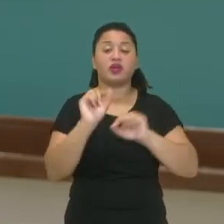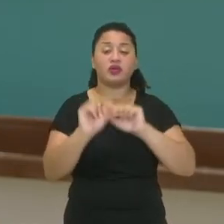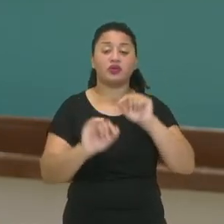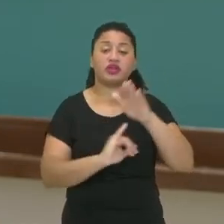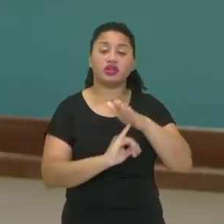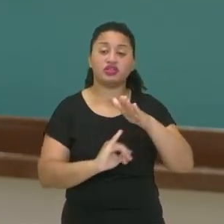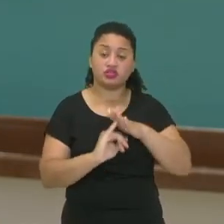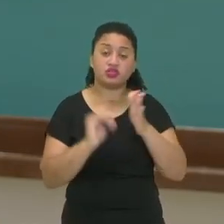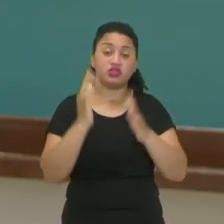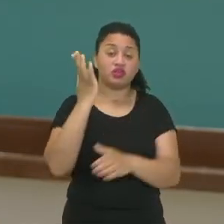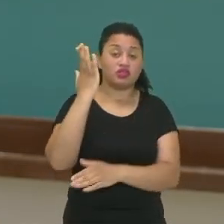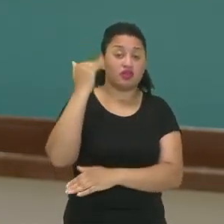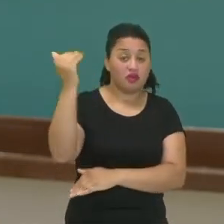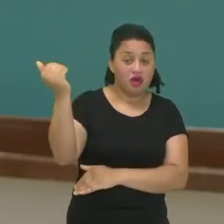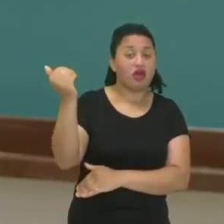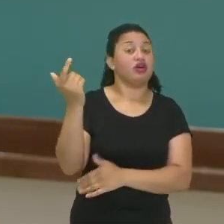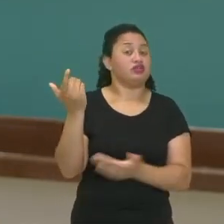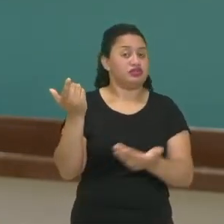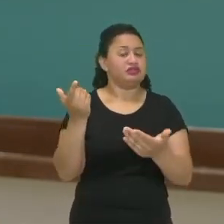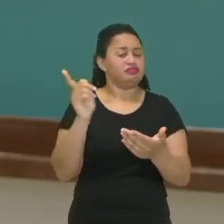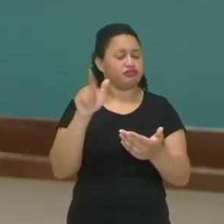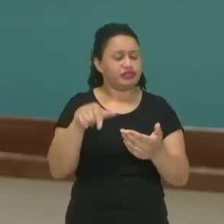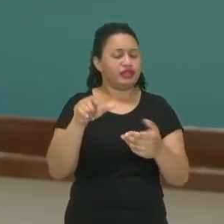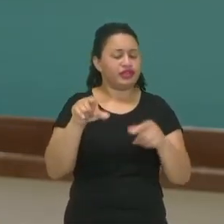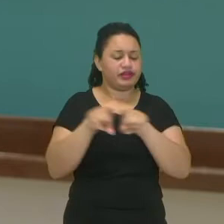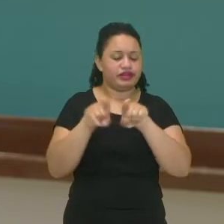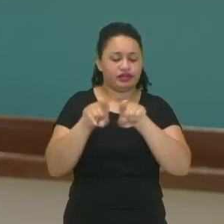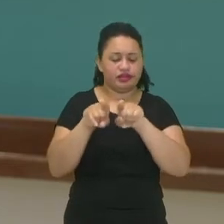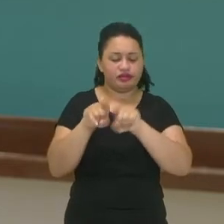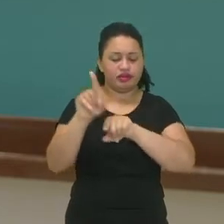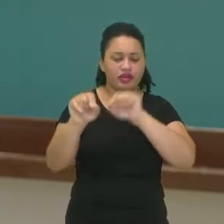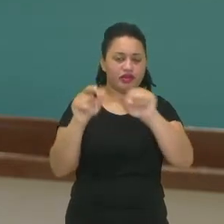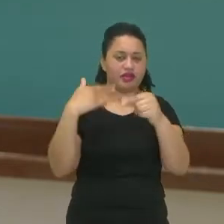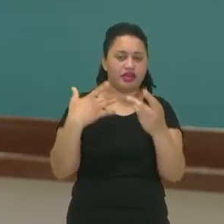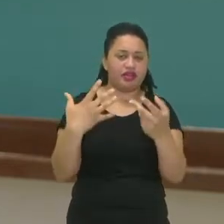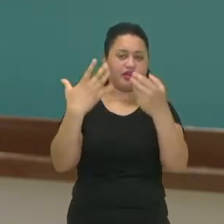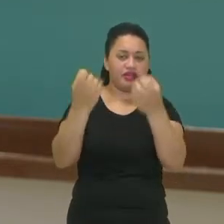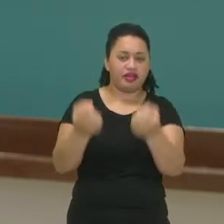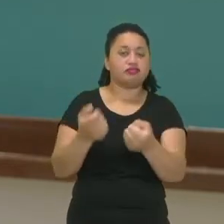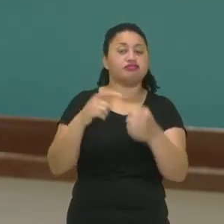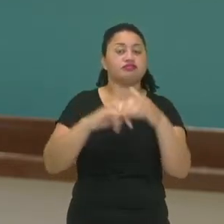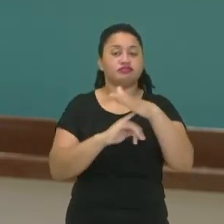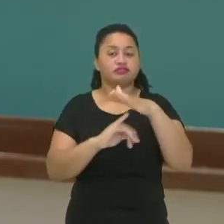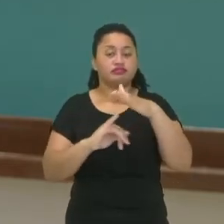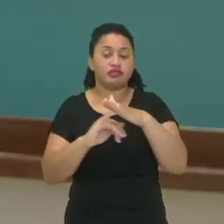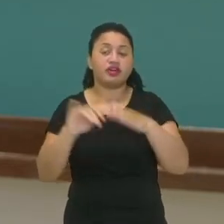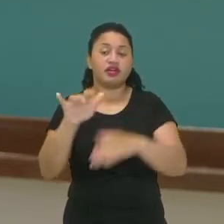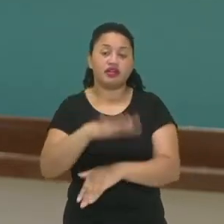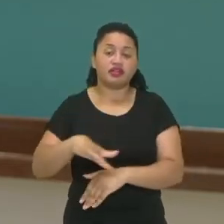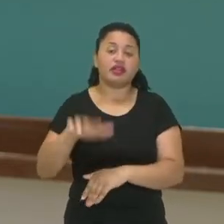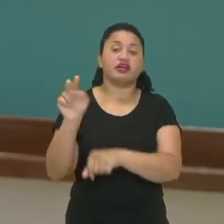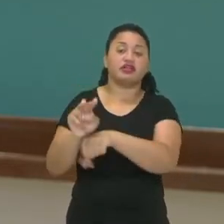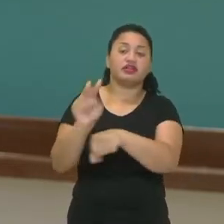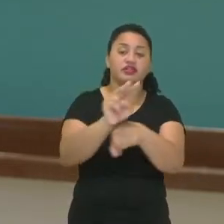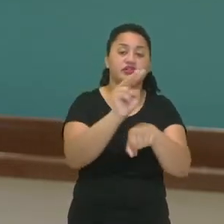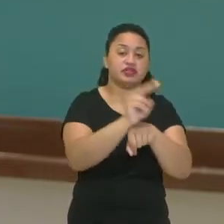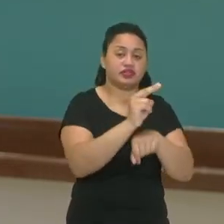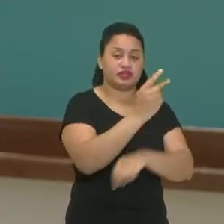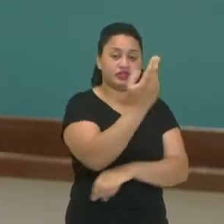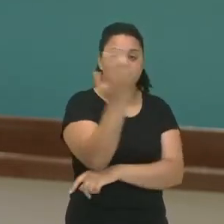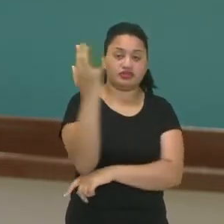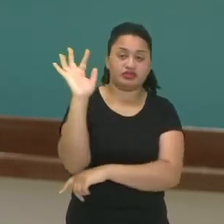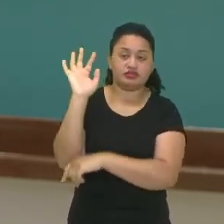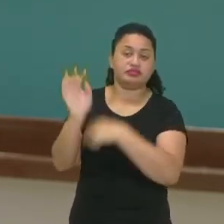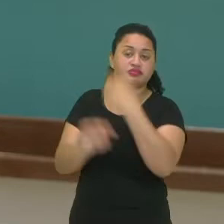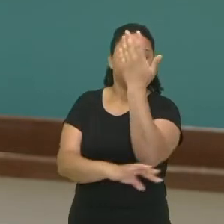são conhecidas. E mais que conhecidas, são reconhecidas na área da preservação